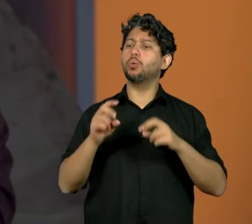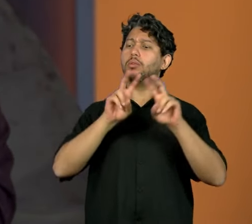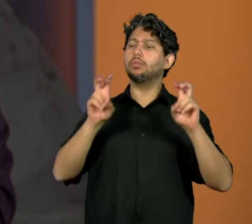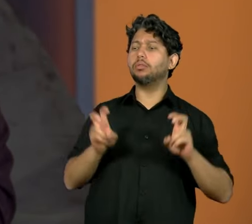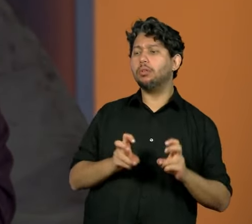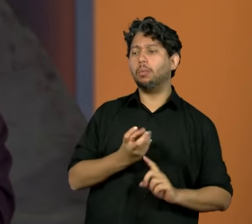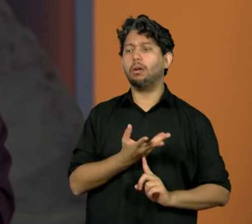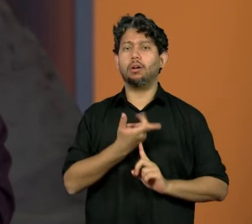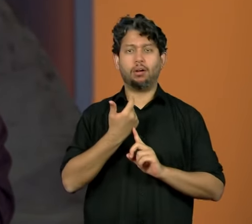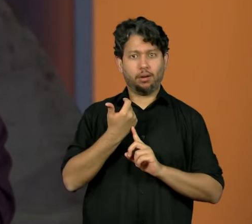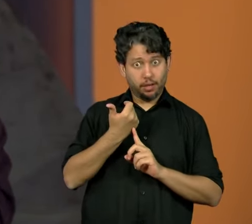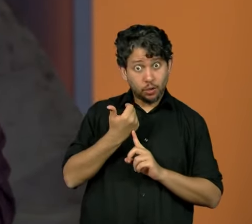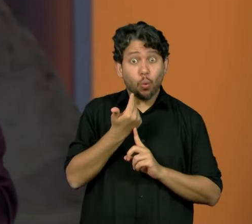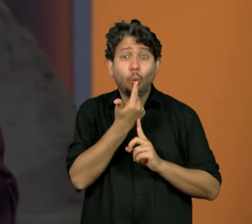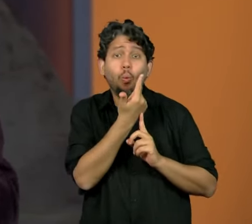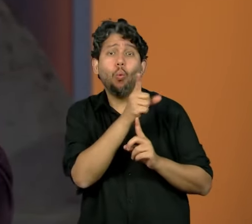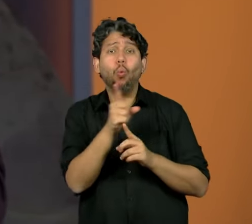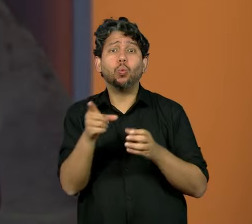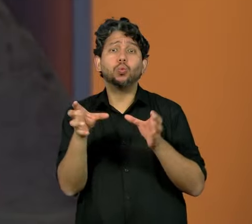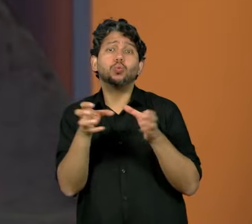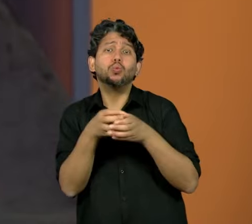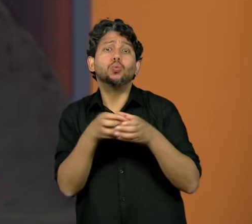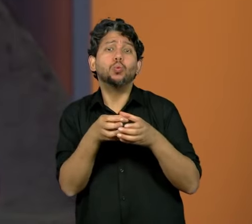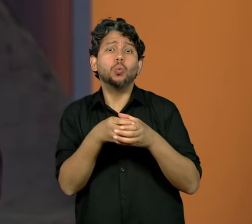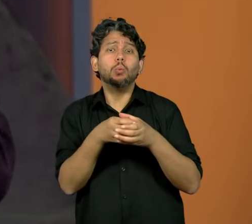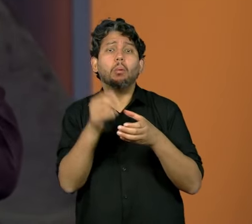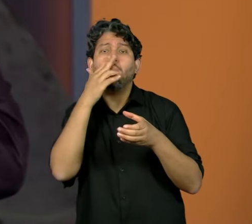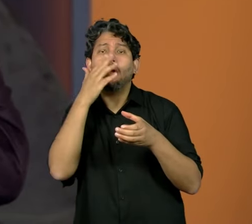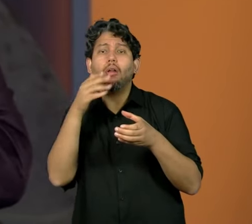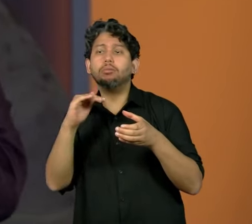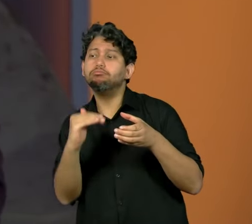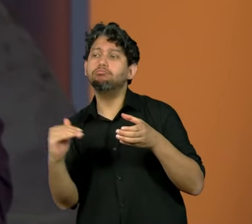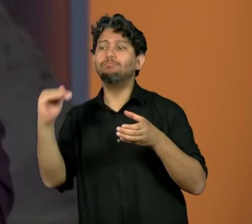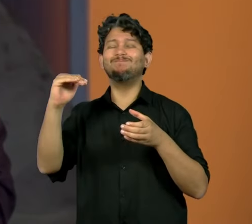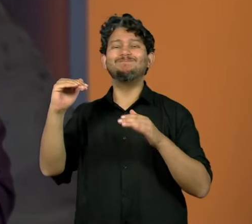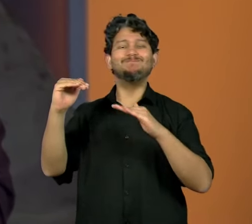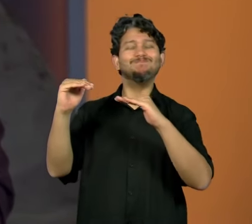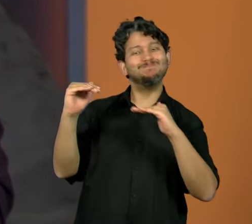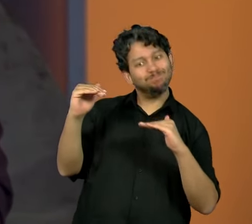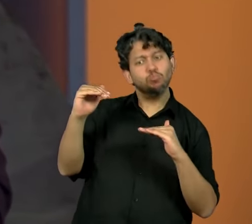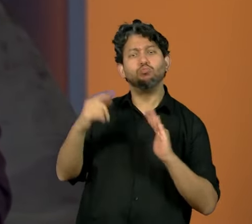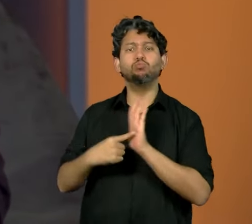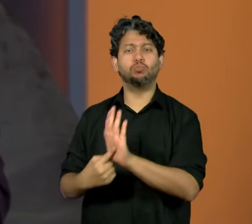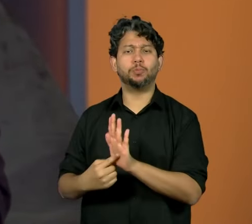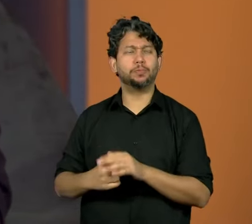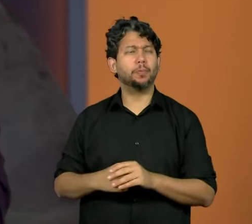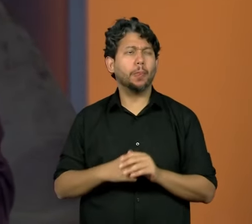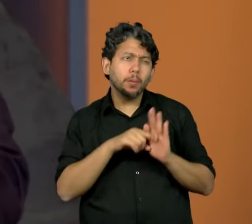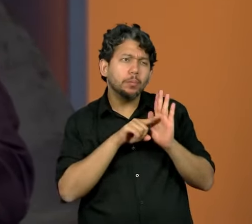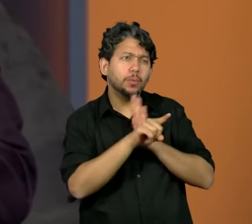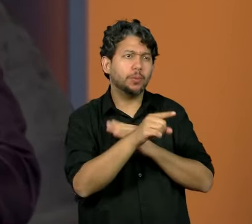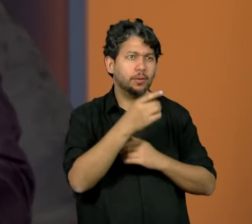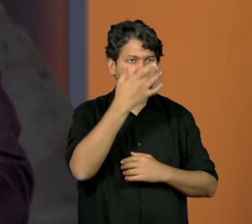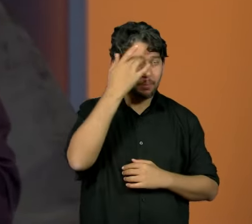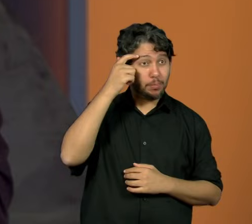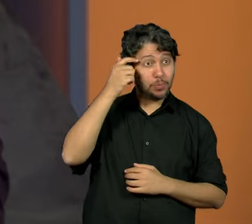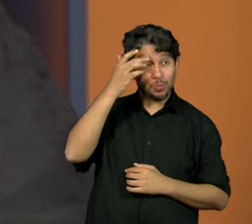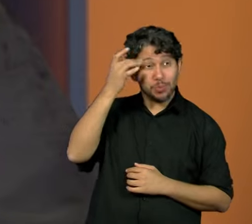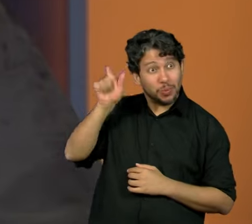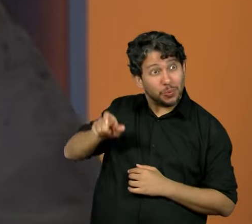grupos subrepresentados. É possível dizer hoje, Débora, que as obras de artistas negros têm ganhado